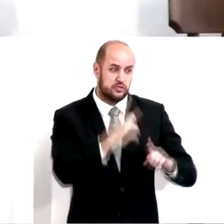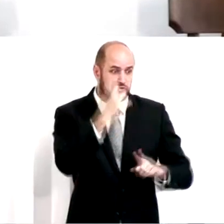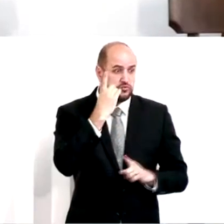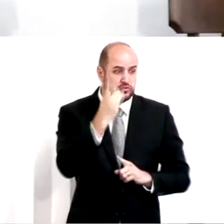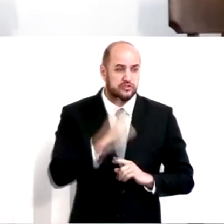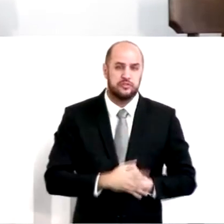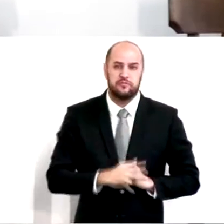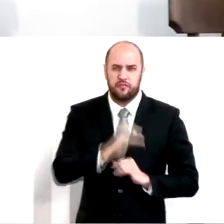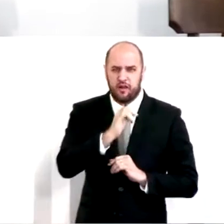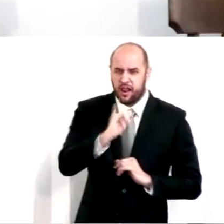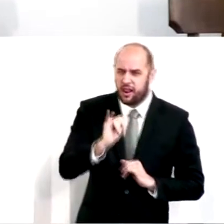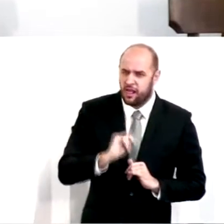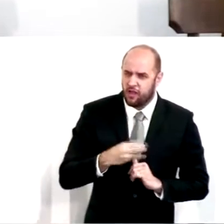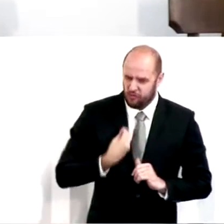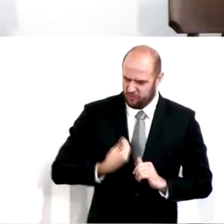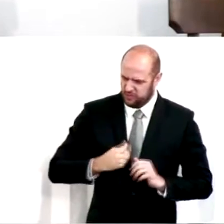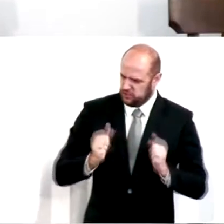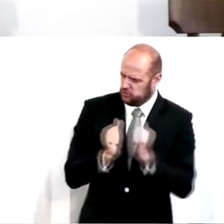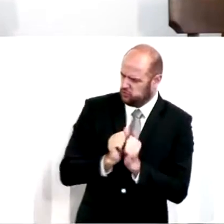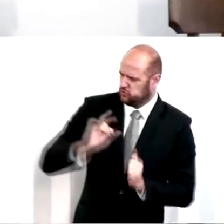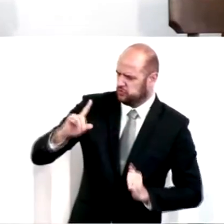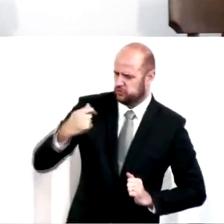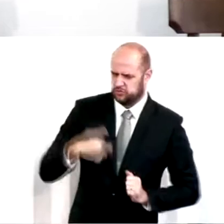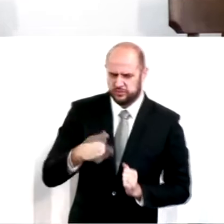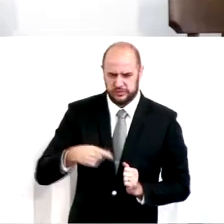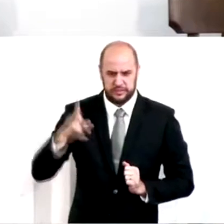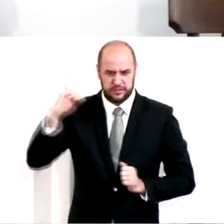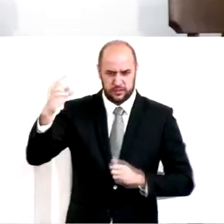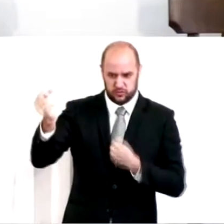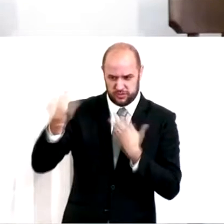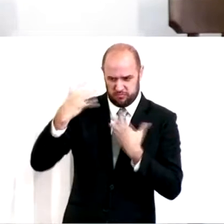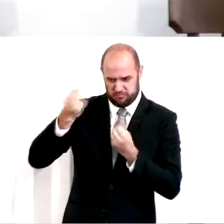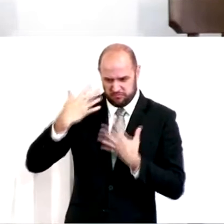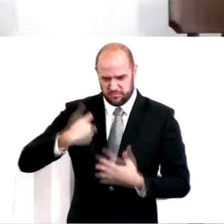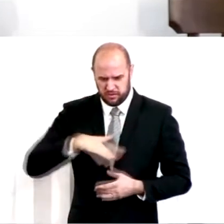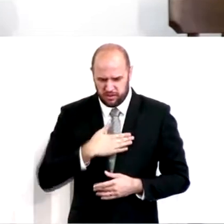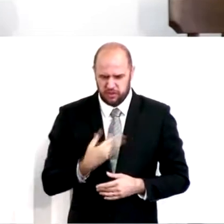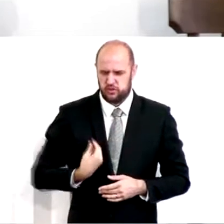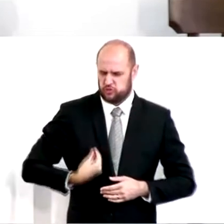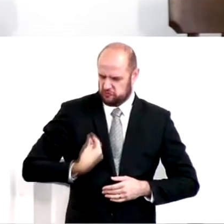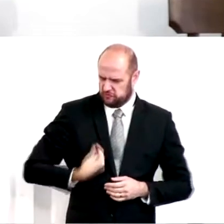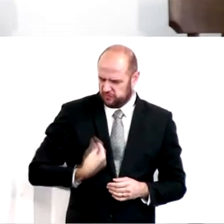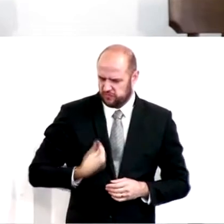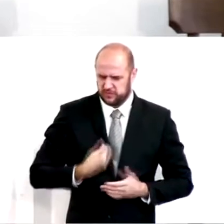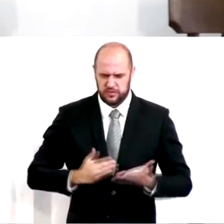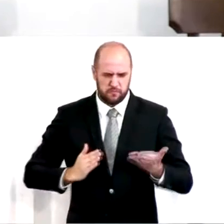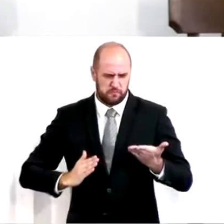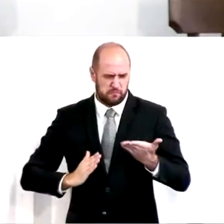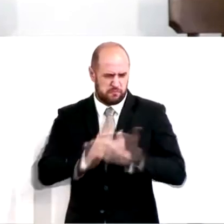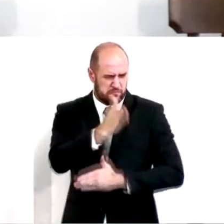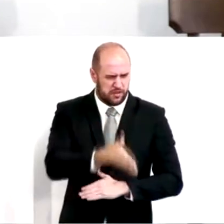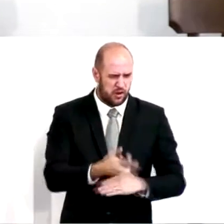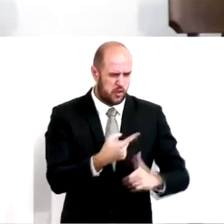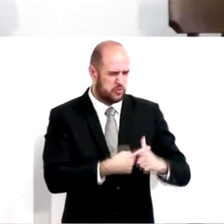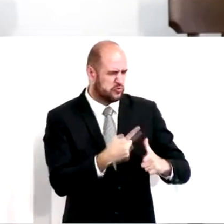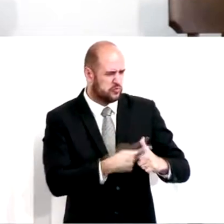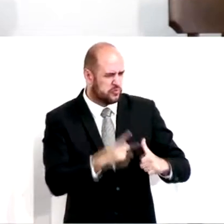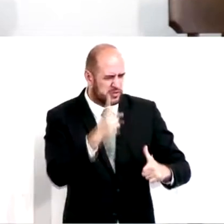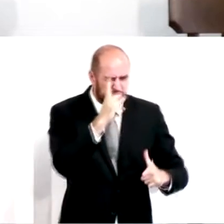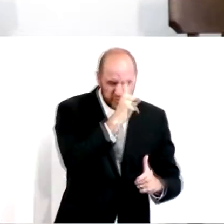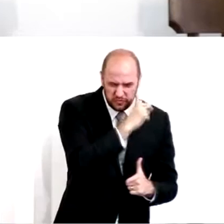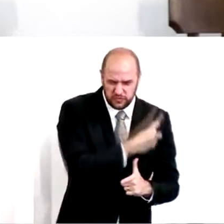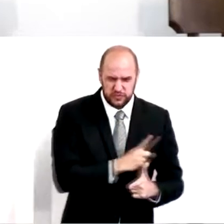a nossa vida é viver com Deus, sermos alimentados por Deus, a nossa vida é passar por cima dos momentos mais difíceis